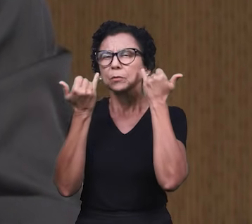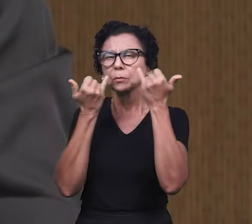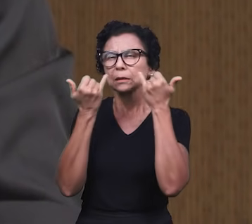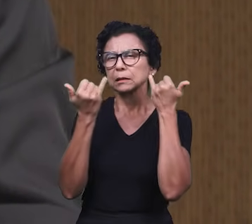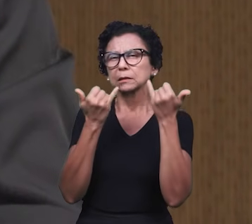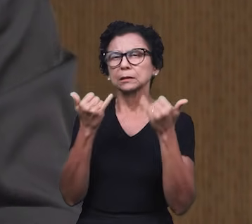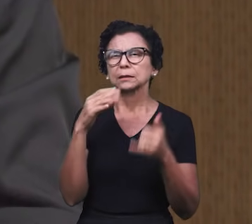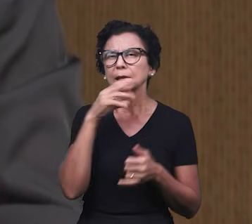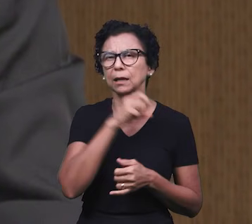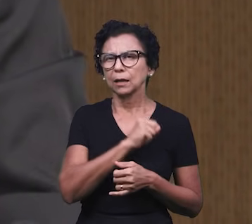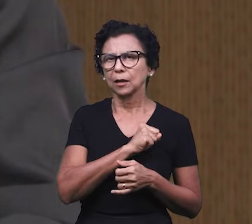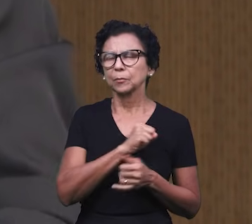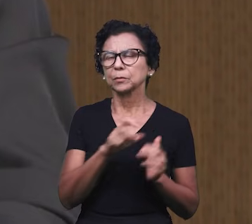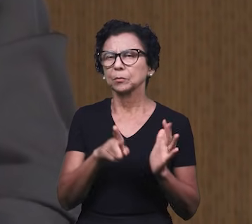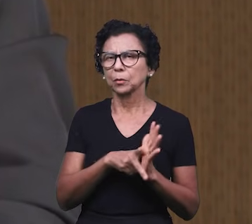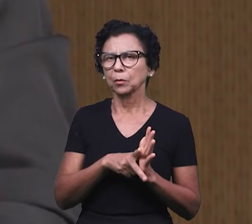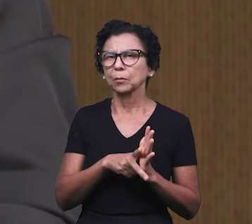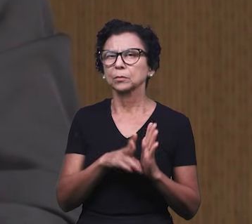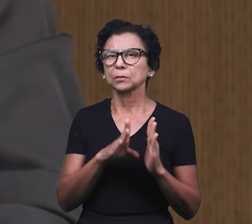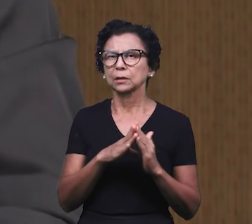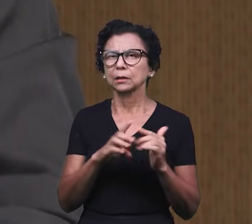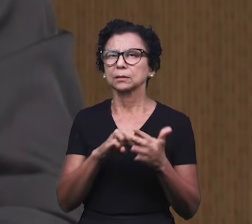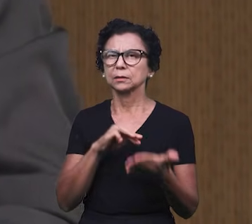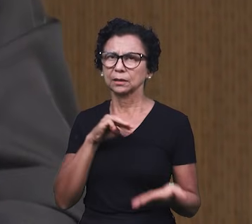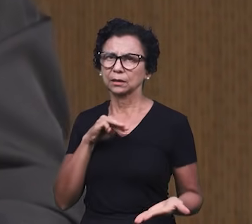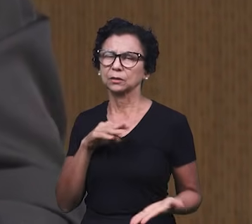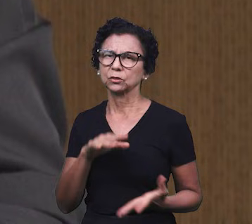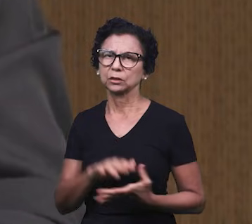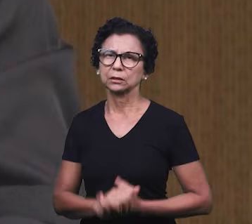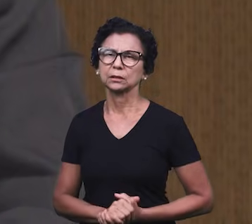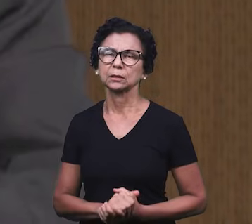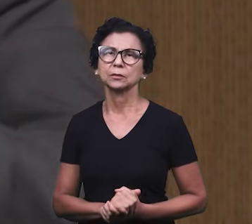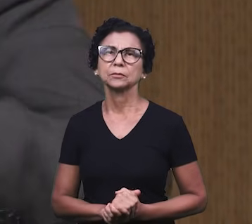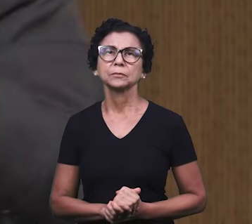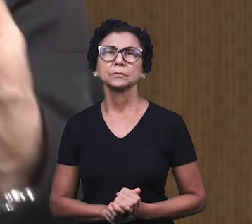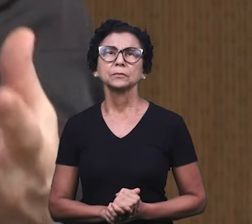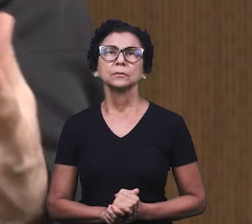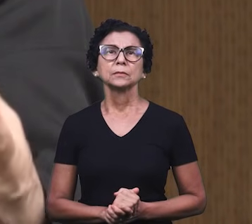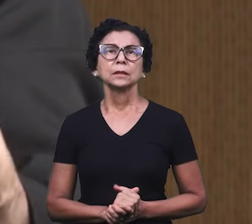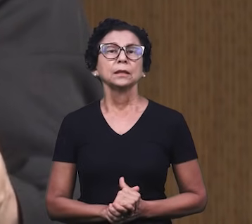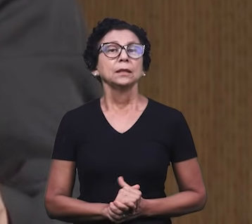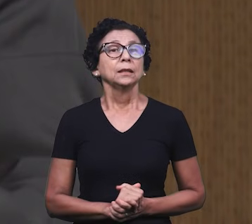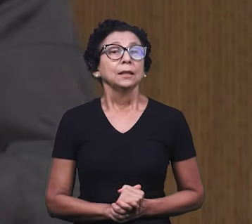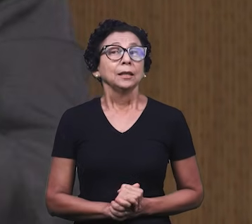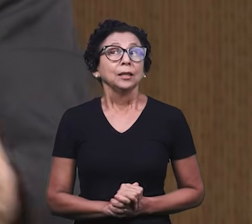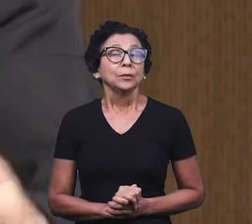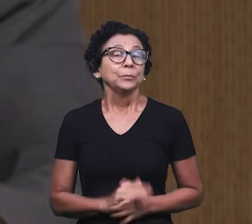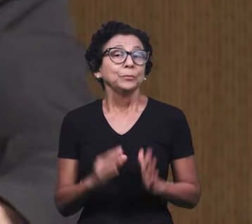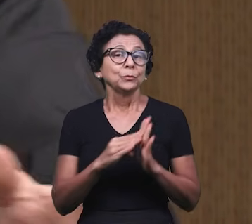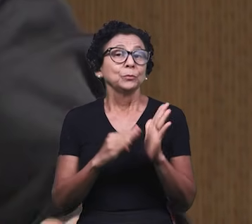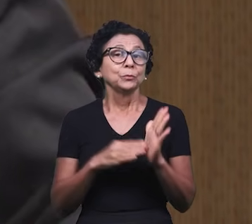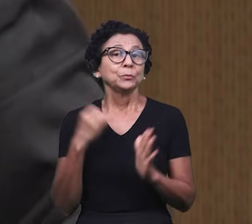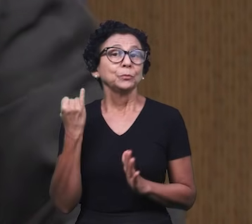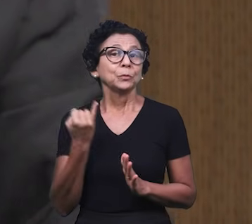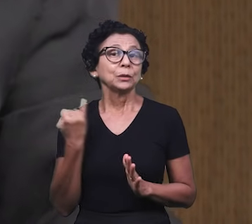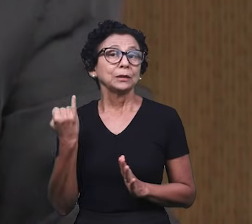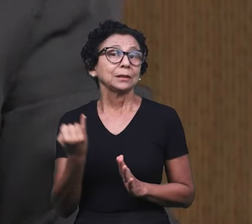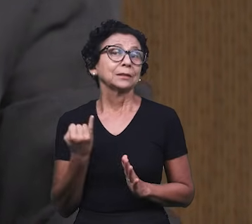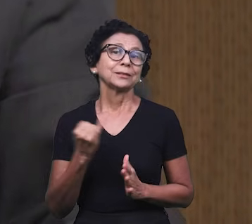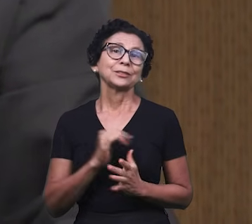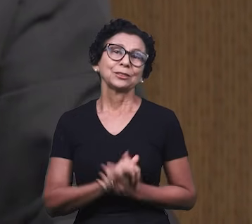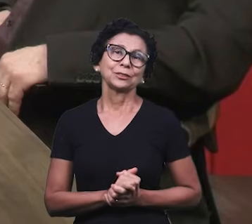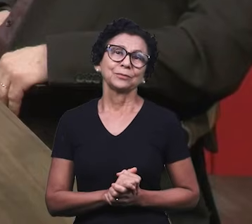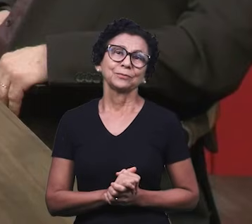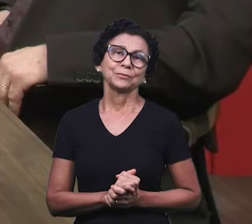ali ele coloca mais vezes, mas programas a gente coloca 1, 2, 3 vezes para que a pessoa não venha perder, não viu, vai ter a oportunidade de